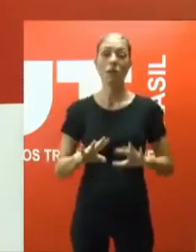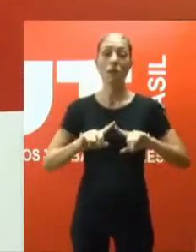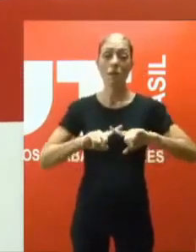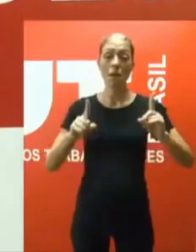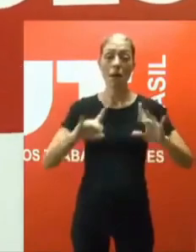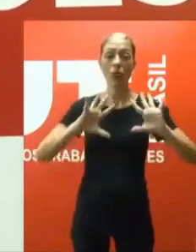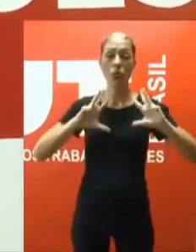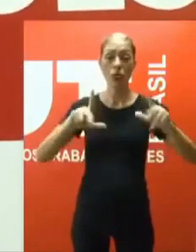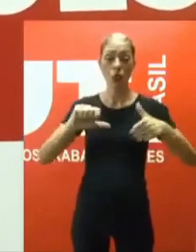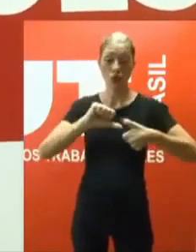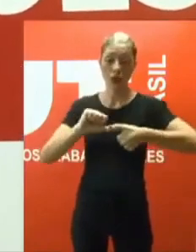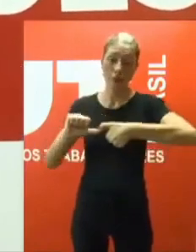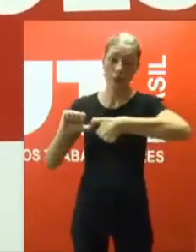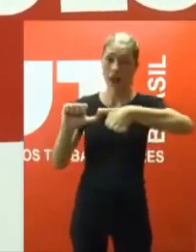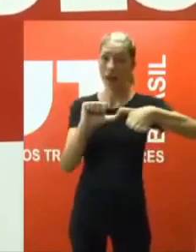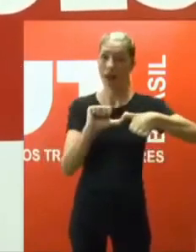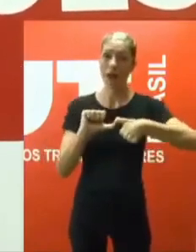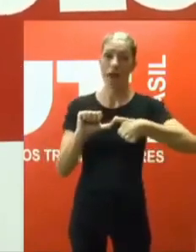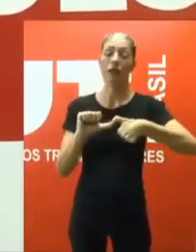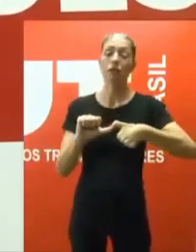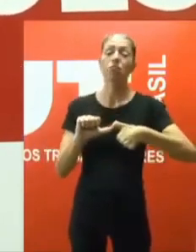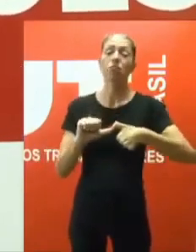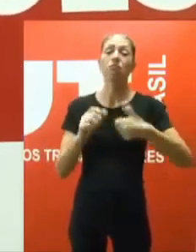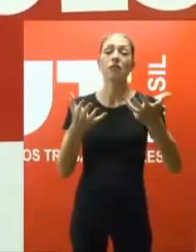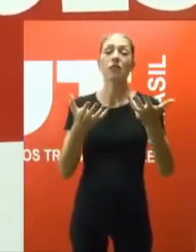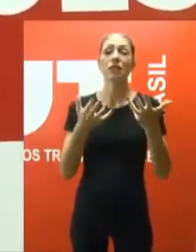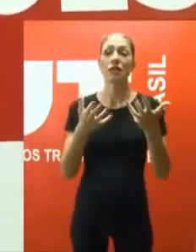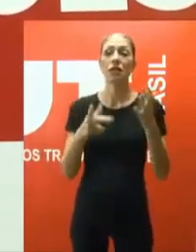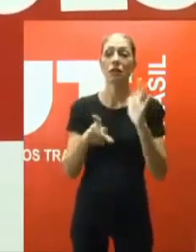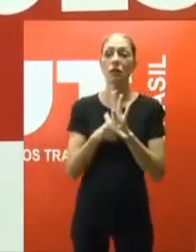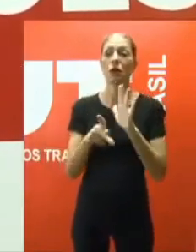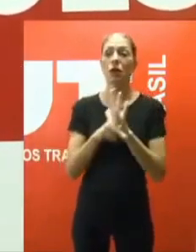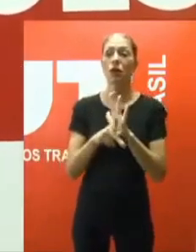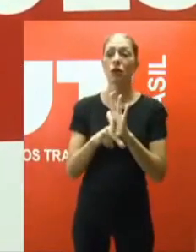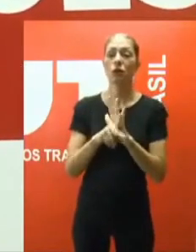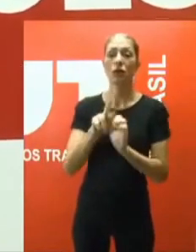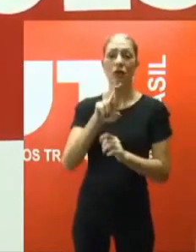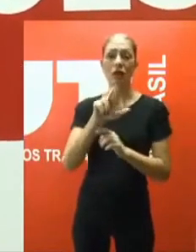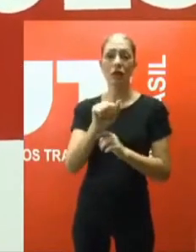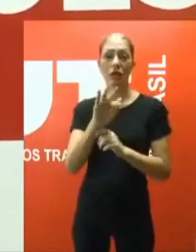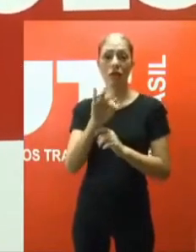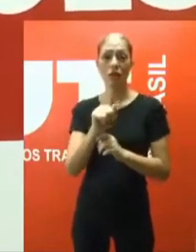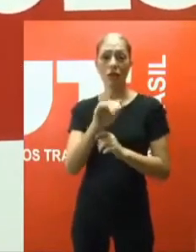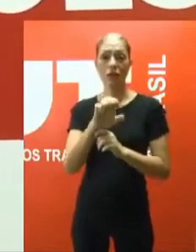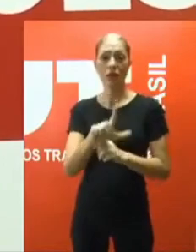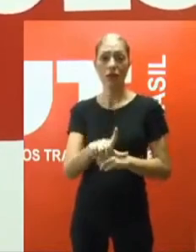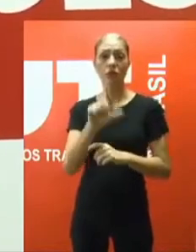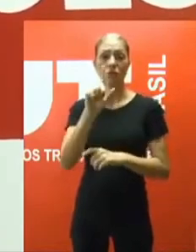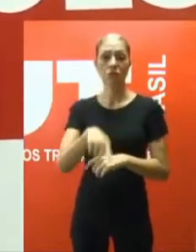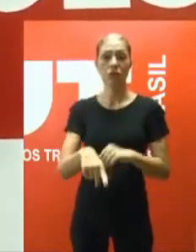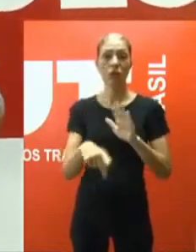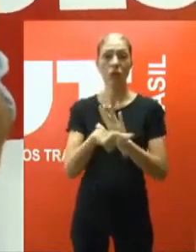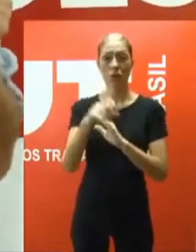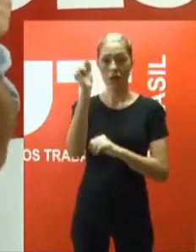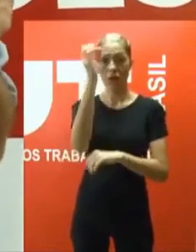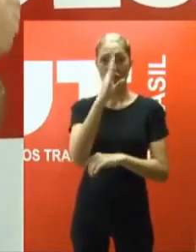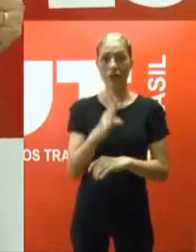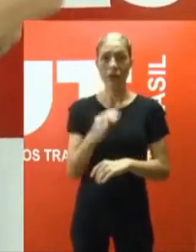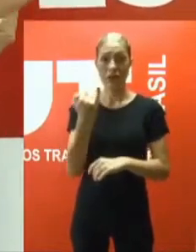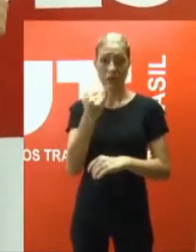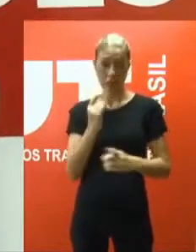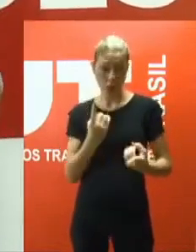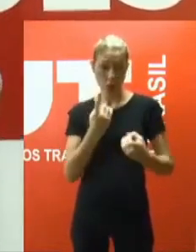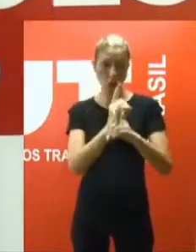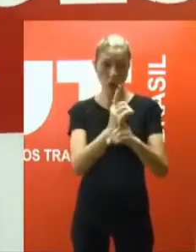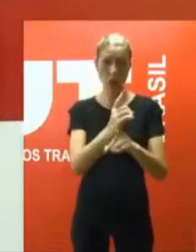e é muito engraçado que elas acham, dizem assim: ah, o Rafael é da CUT, é bom voltar aqui a casa, é brasileiro. Rafael, quando se encontrar o Lula, fala